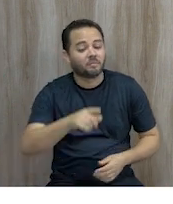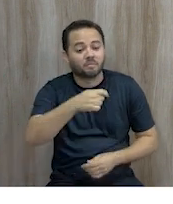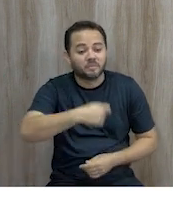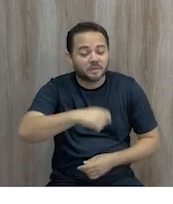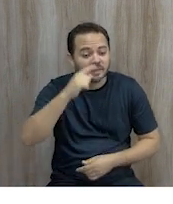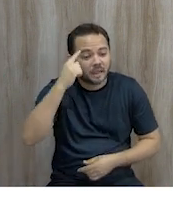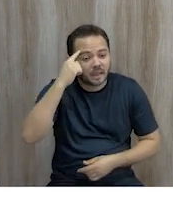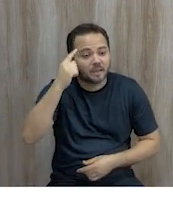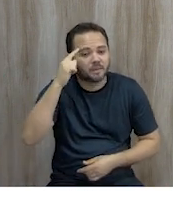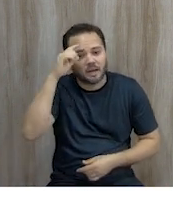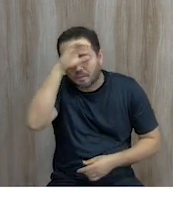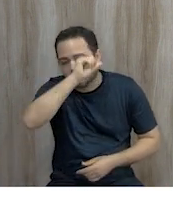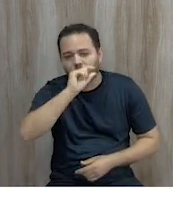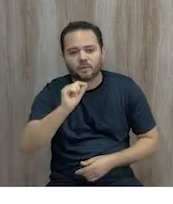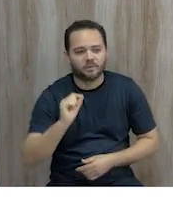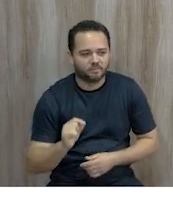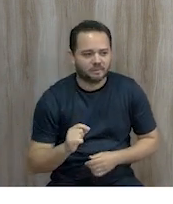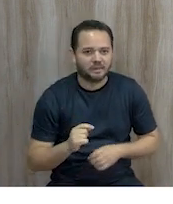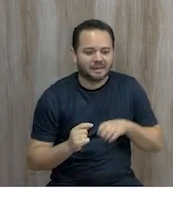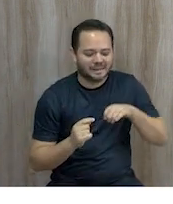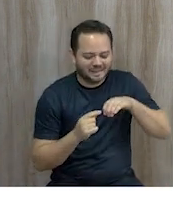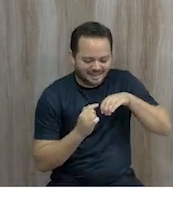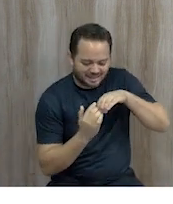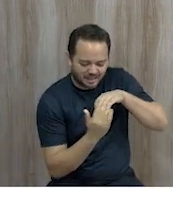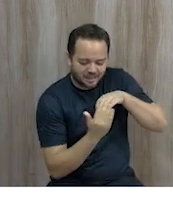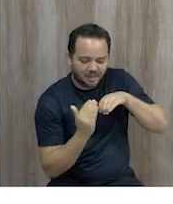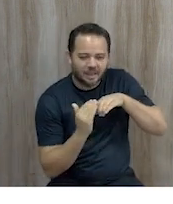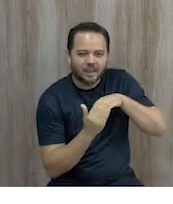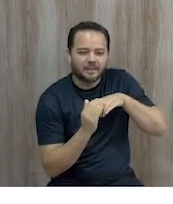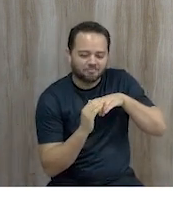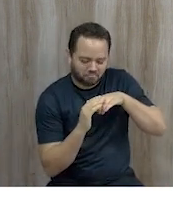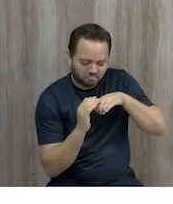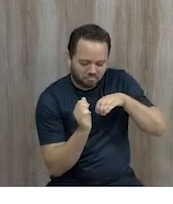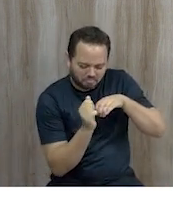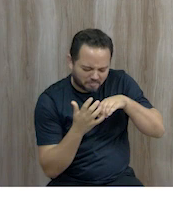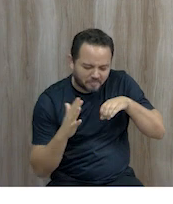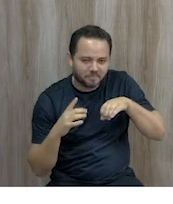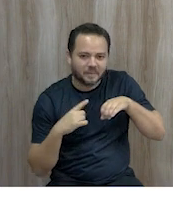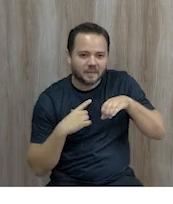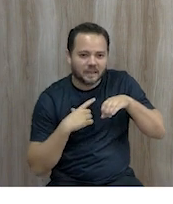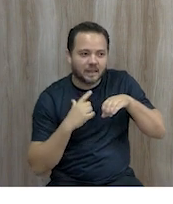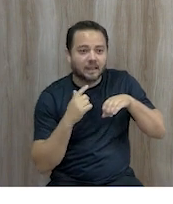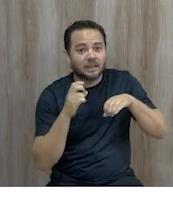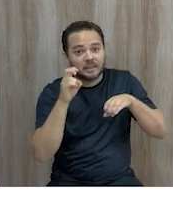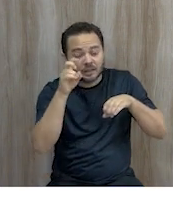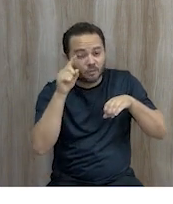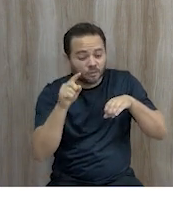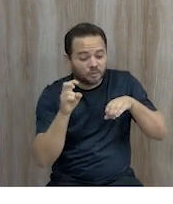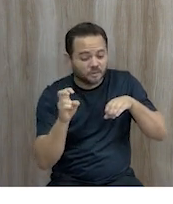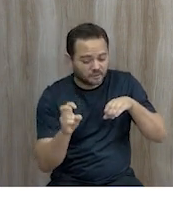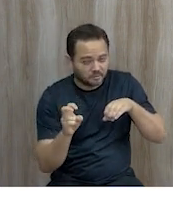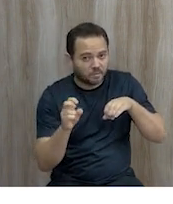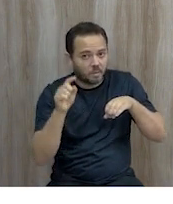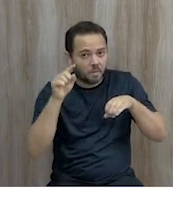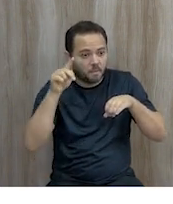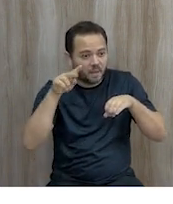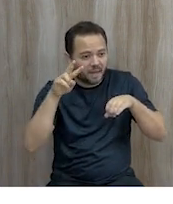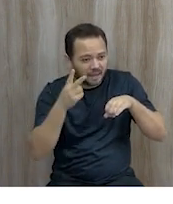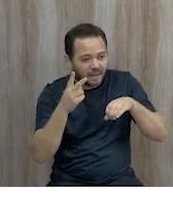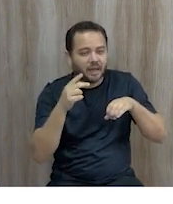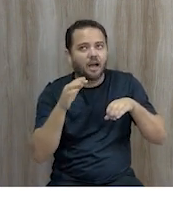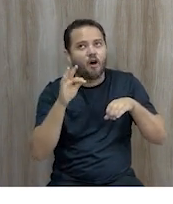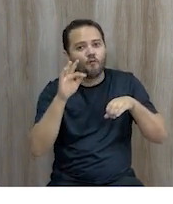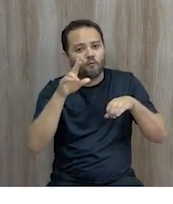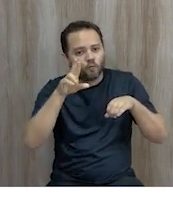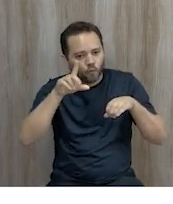O esmalte dentário, ele sofre dissolução num pH de 6,5 e em presença de flúor, num pH